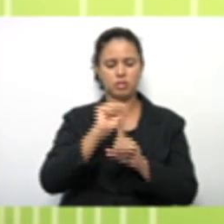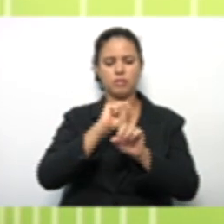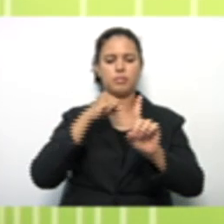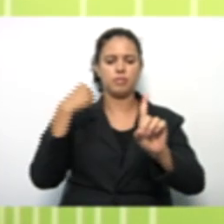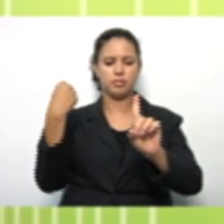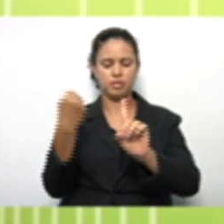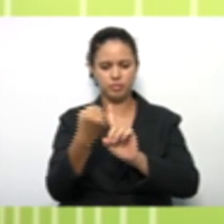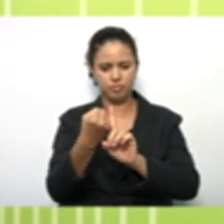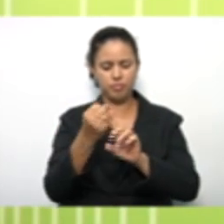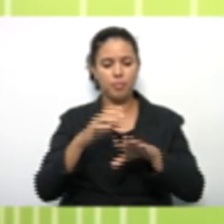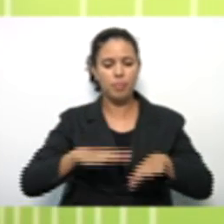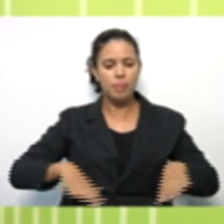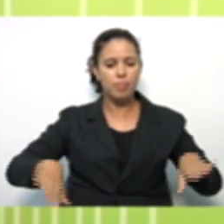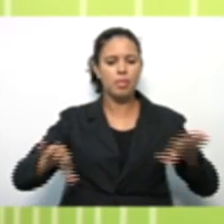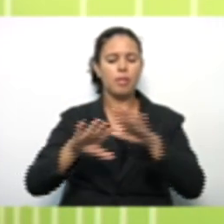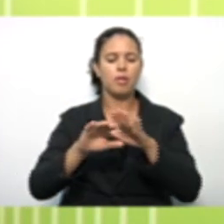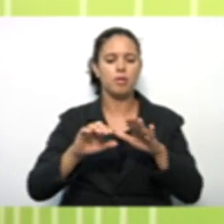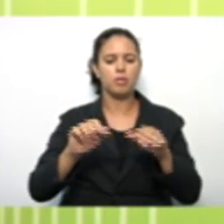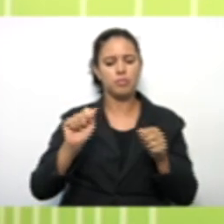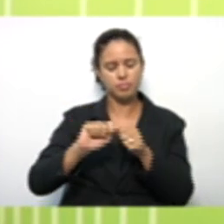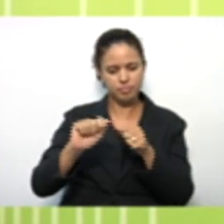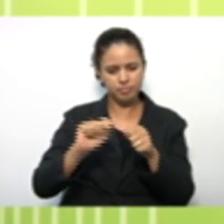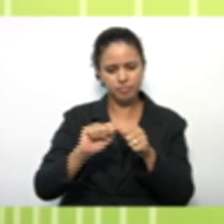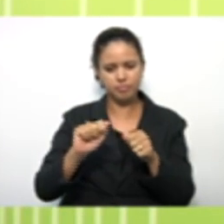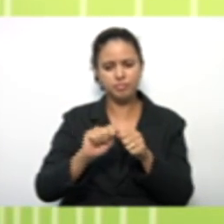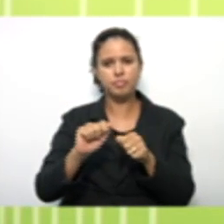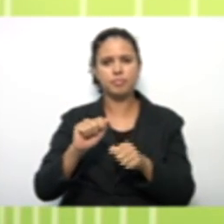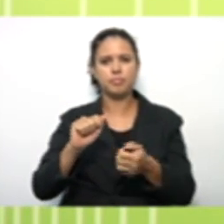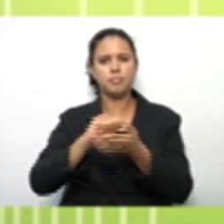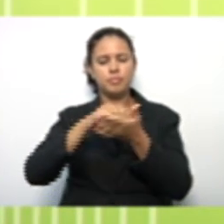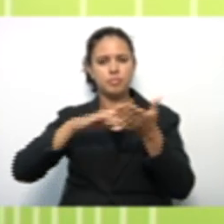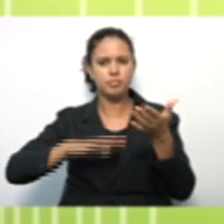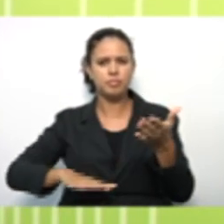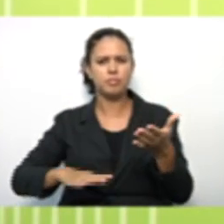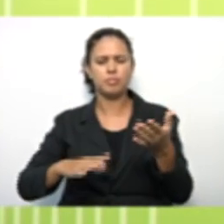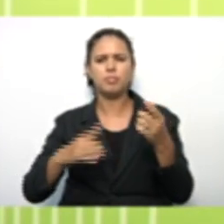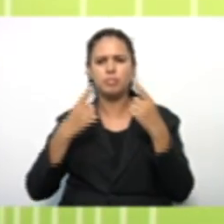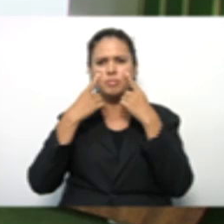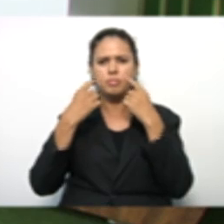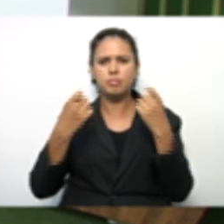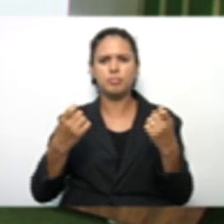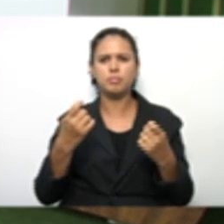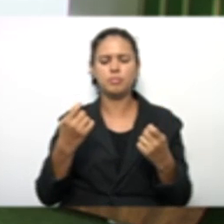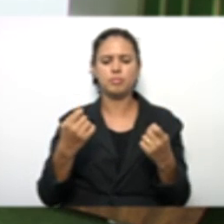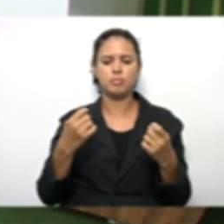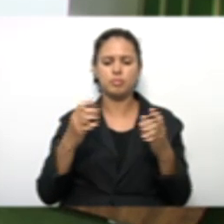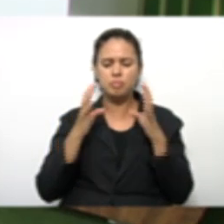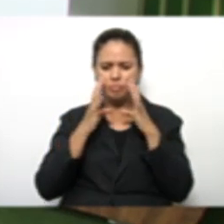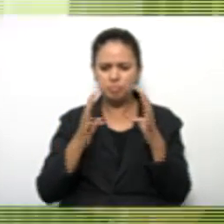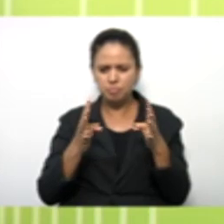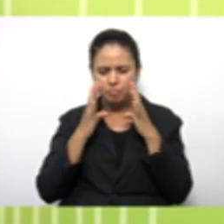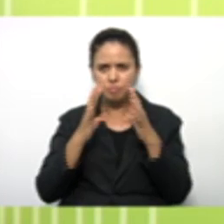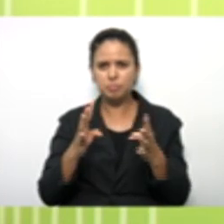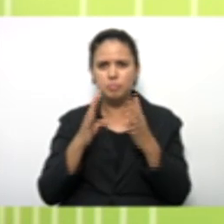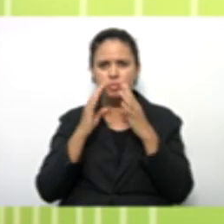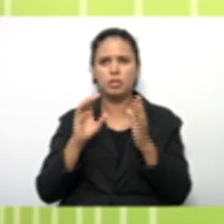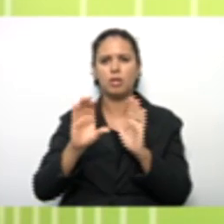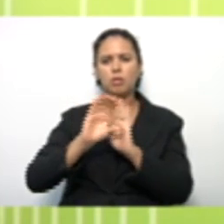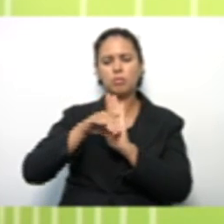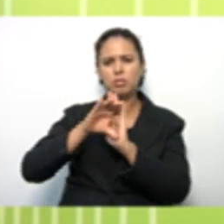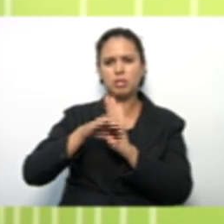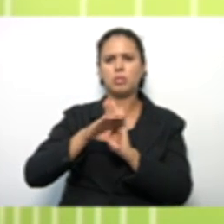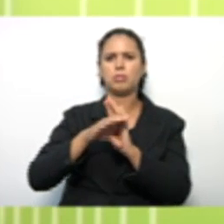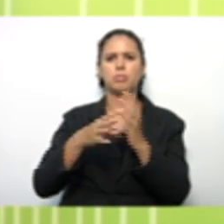né, façam a atividade com muita atenção. Isso, professor Aloy. Exatamente. Eu sei que o conteúdo é extenso,